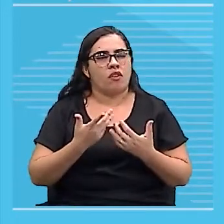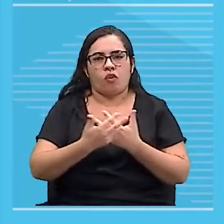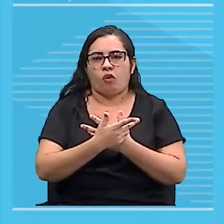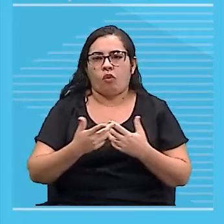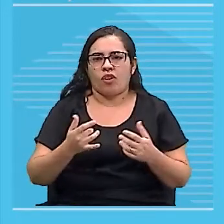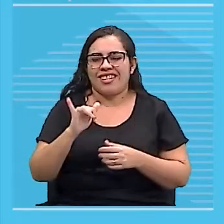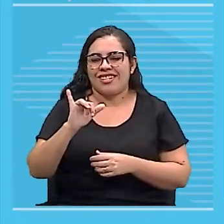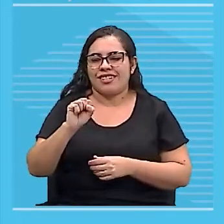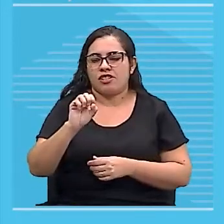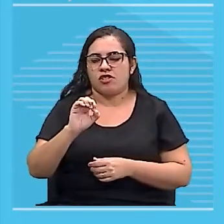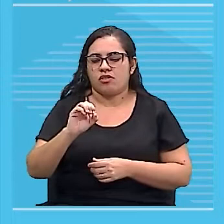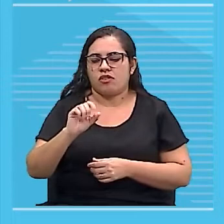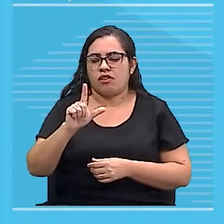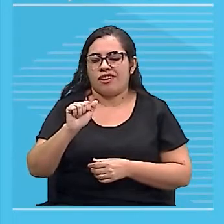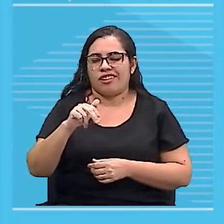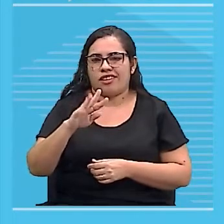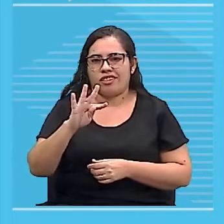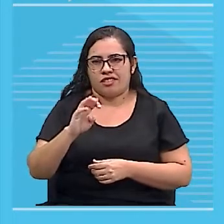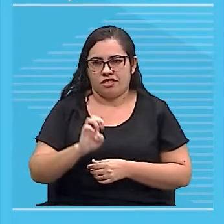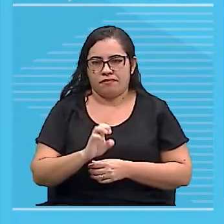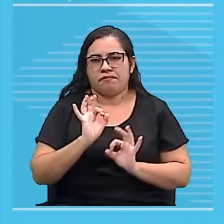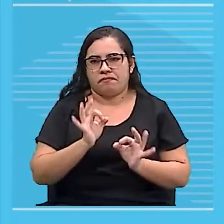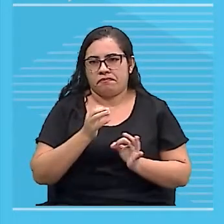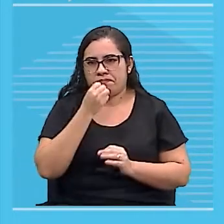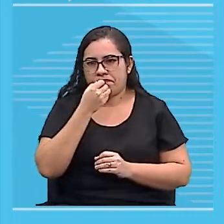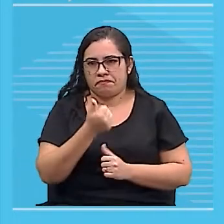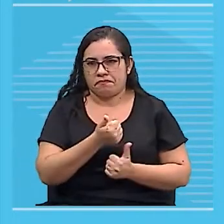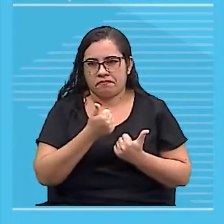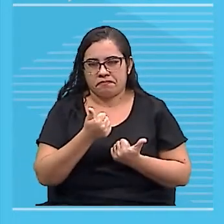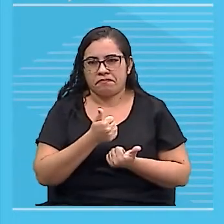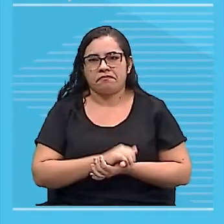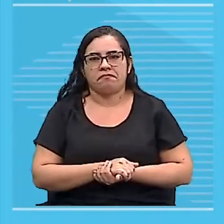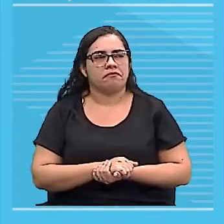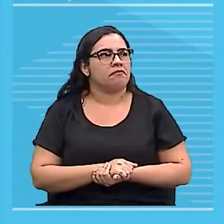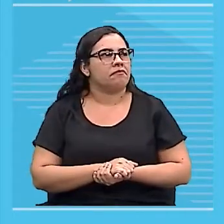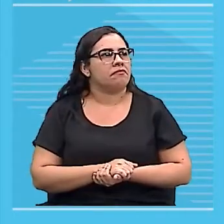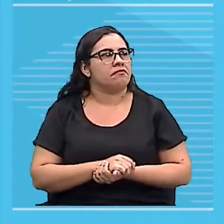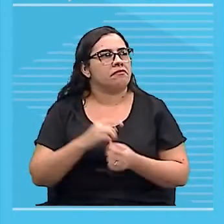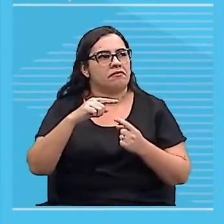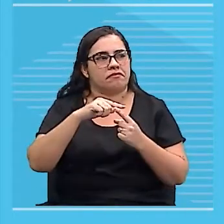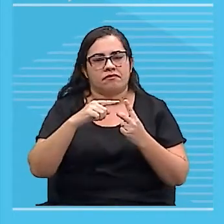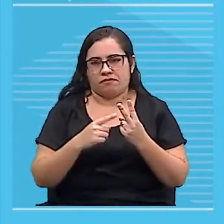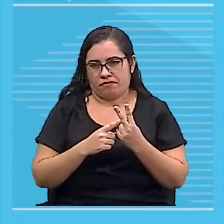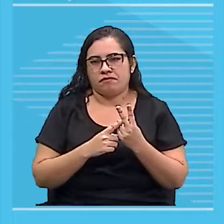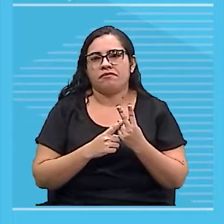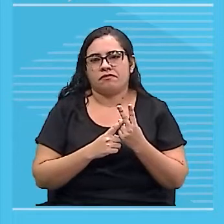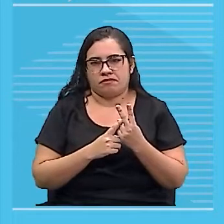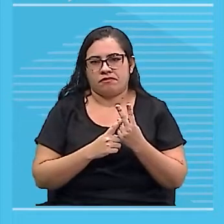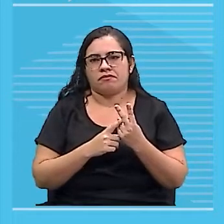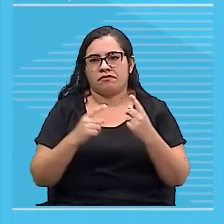o material dielétrico. Tá bom? Show de bola? Então eu vou ter duas expressõezinhas que